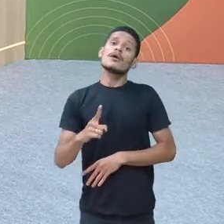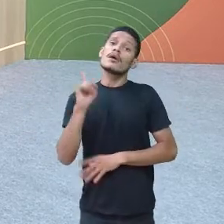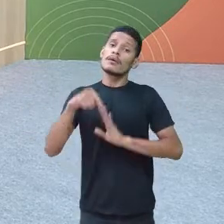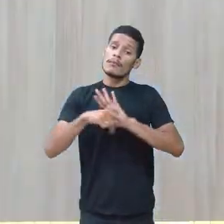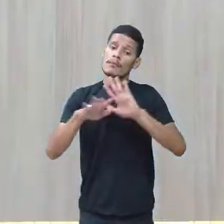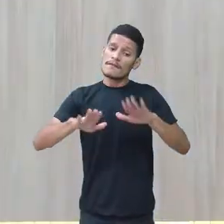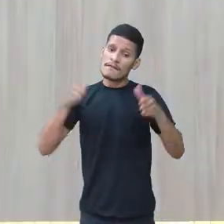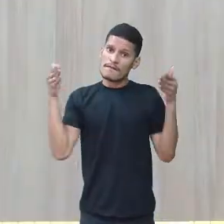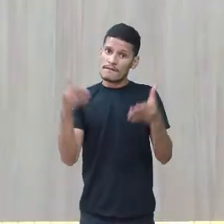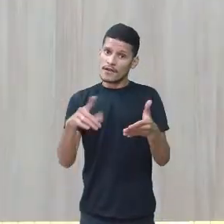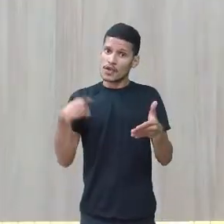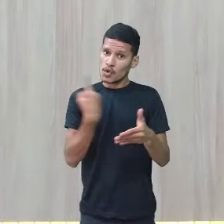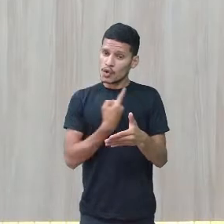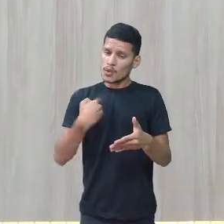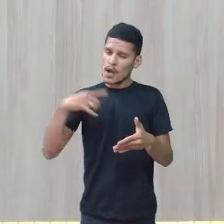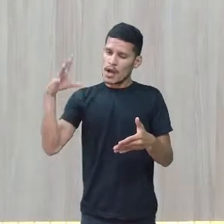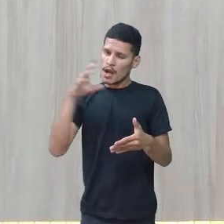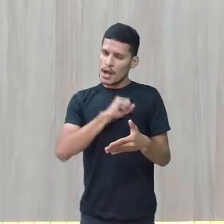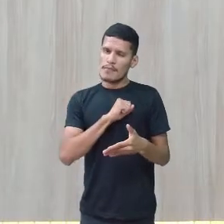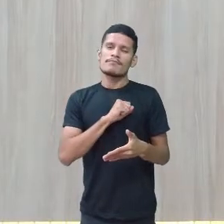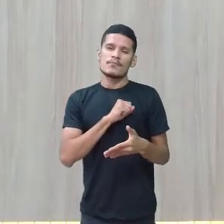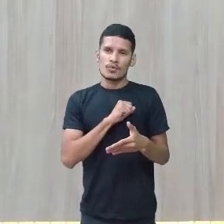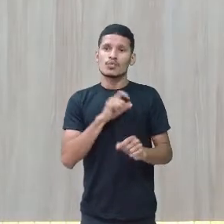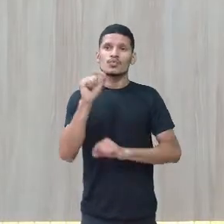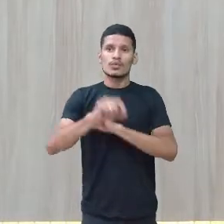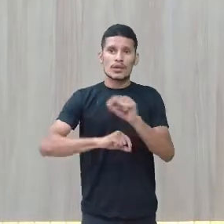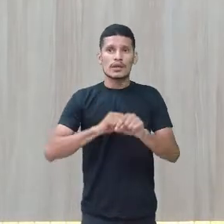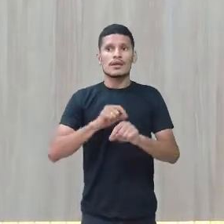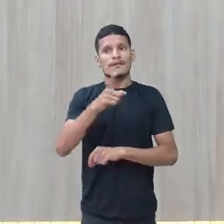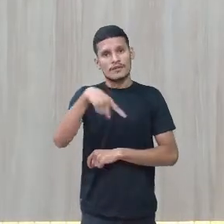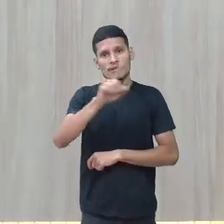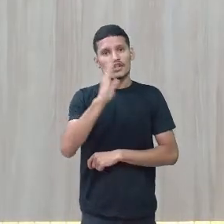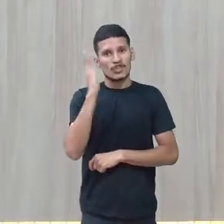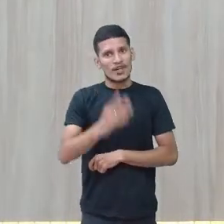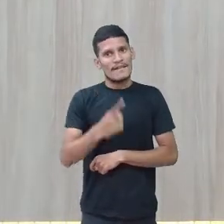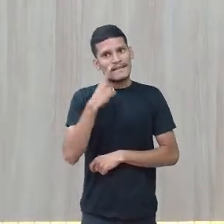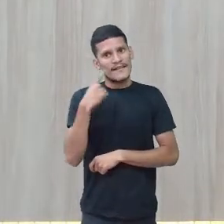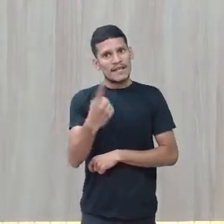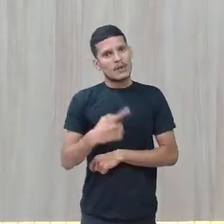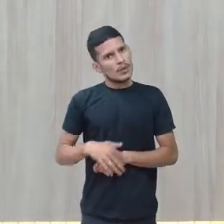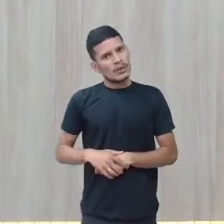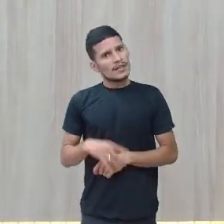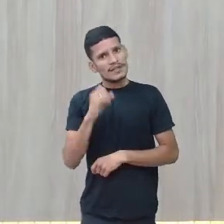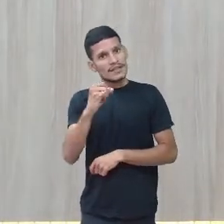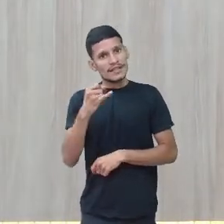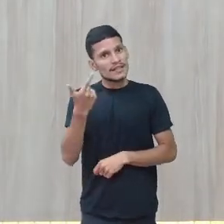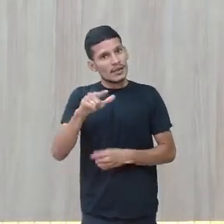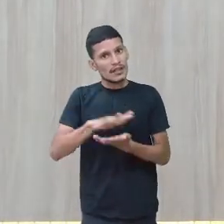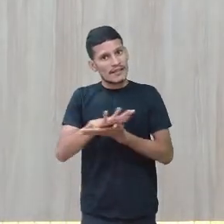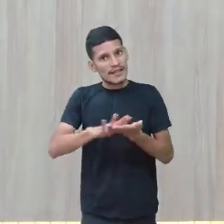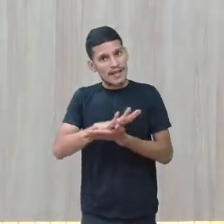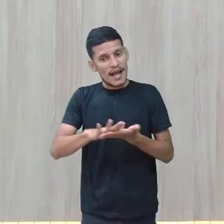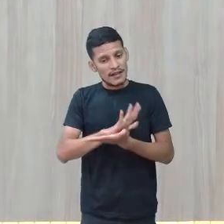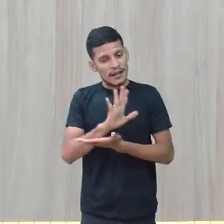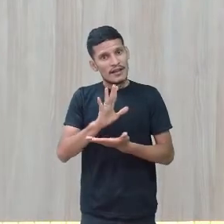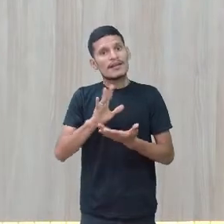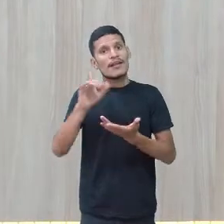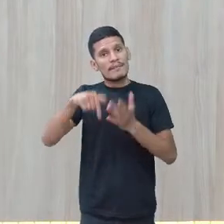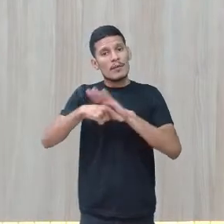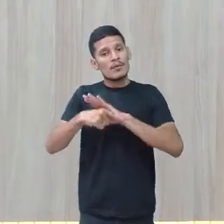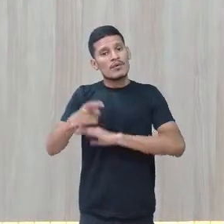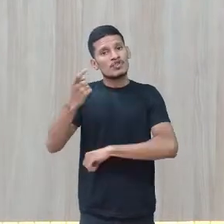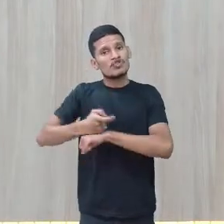específica nossa, e eu particularmente amo me divertir, vocês já pensaram, se a gente não tivesse essa aplicação da